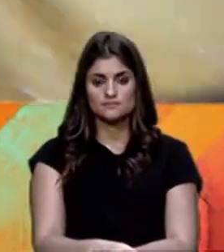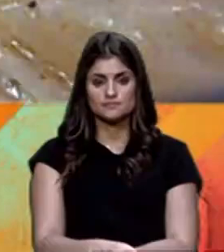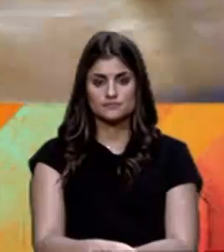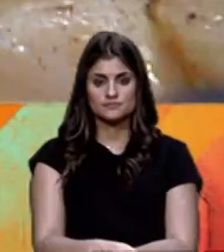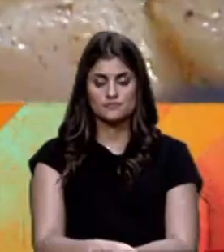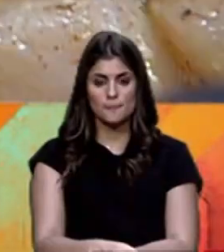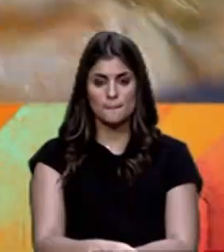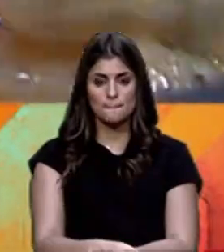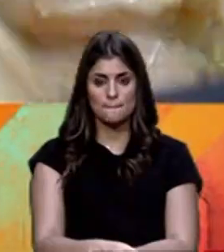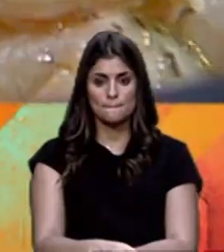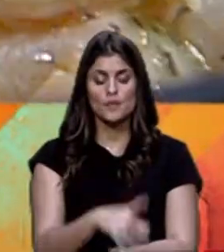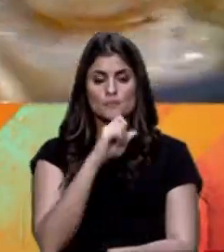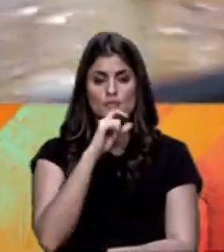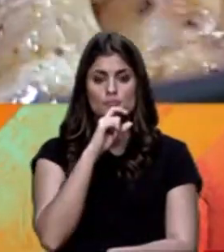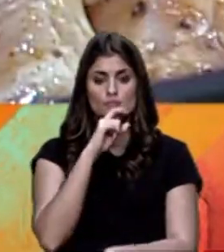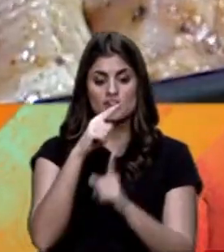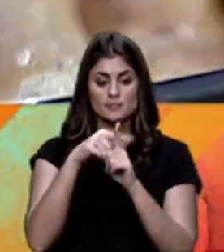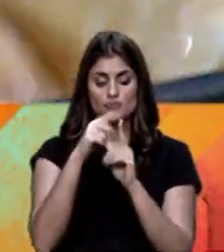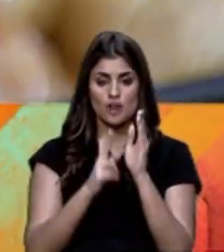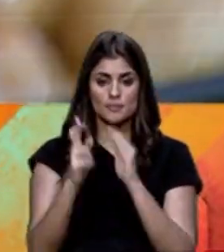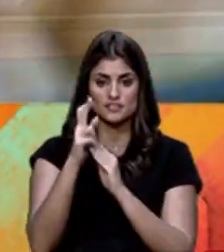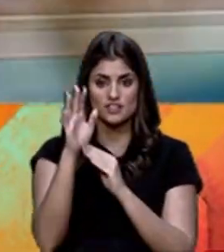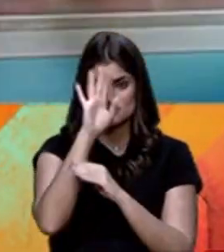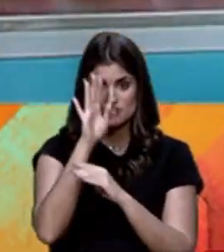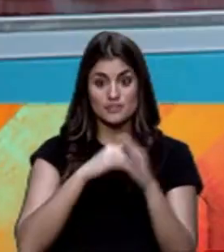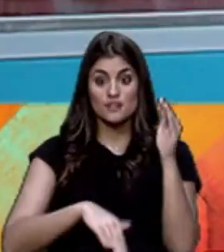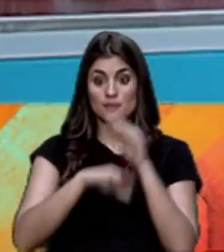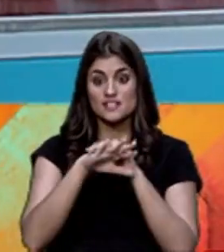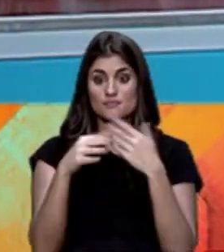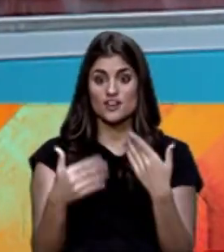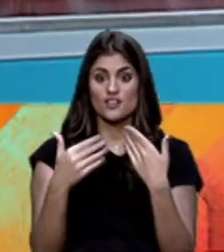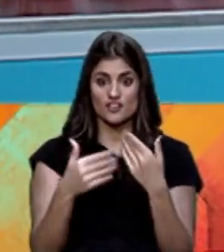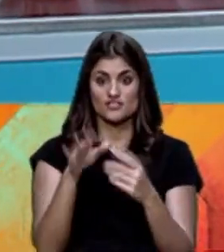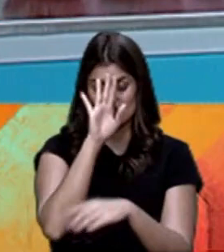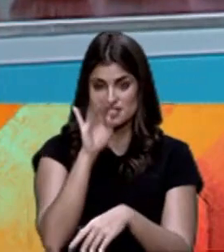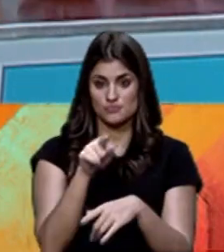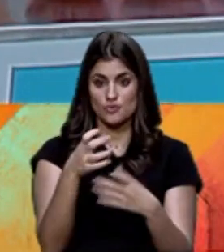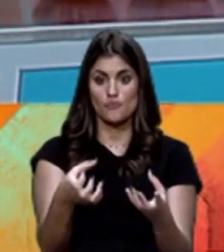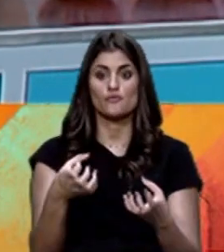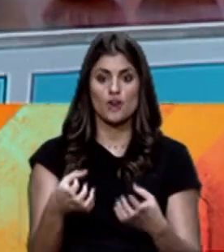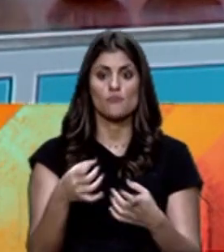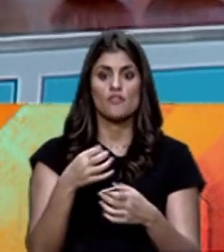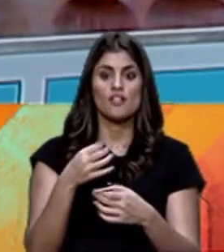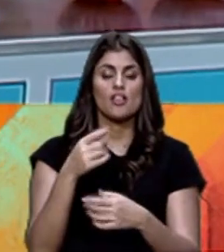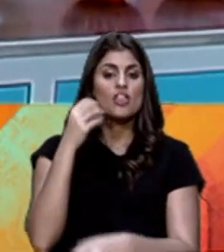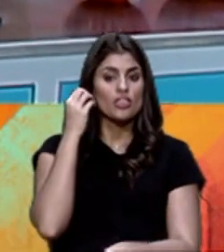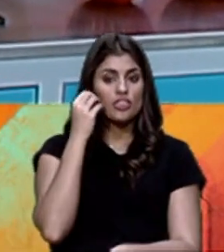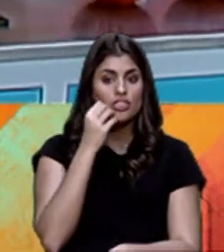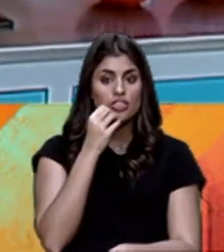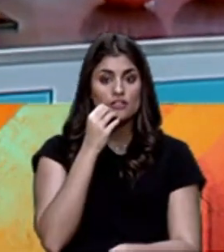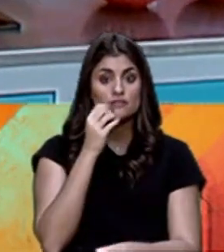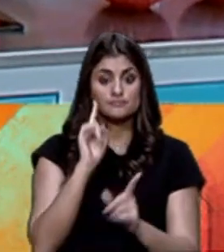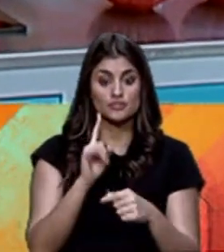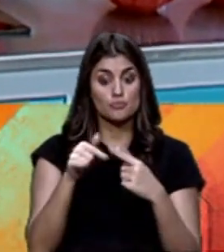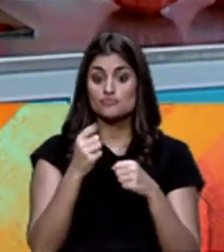Sónia, se quiseres, podes aumentar a temperatura, já sabes. Assim, está no máximo. Como sabes, este fogão demora a arrancar, mas depois é